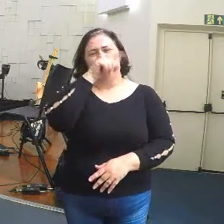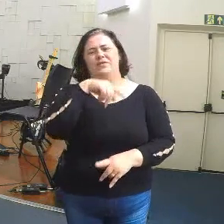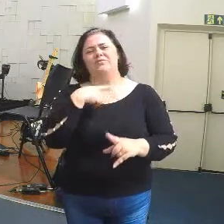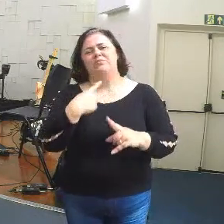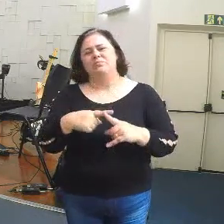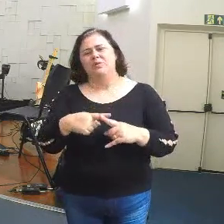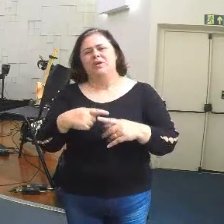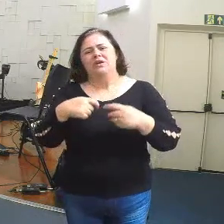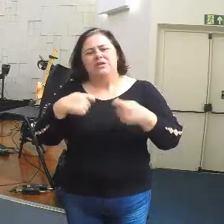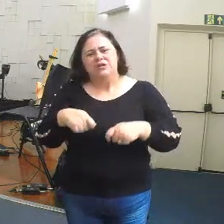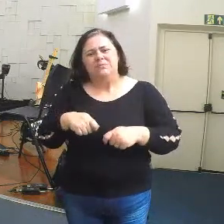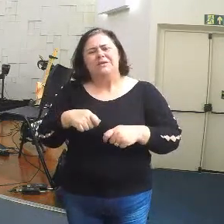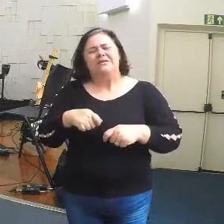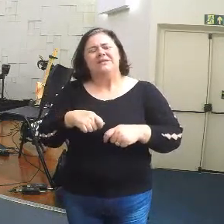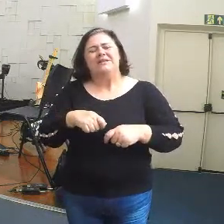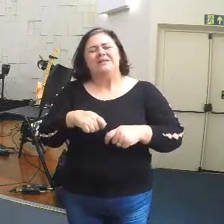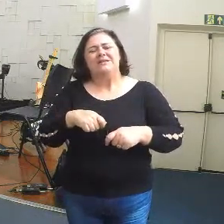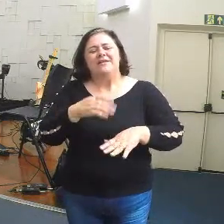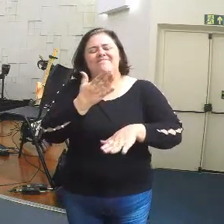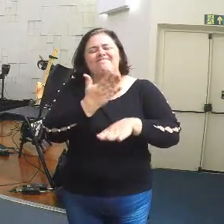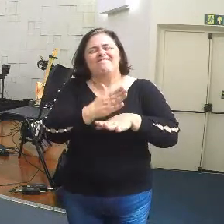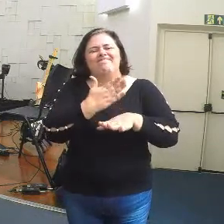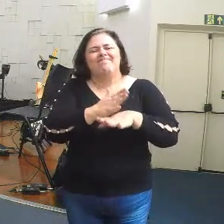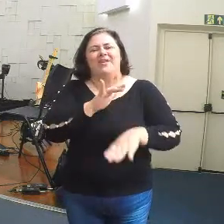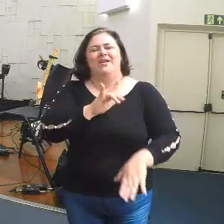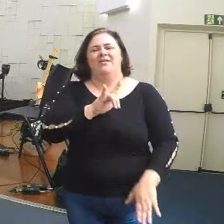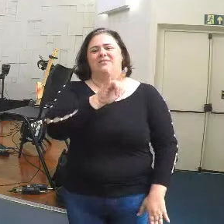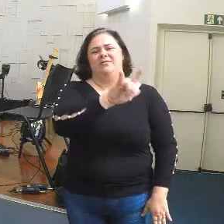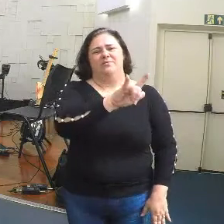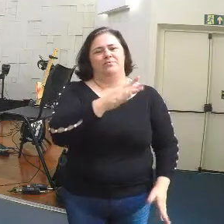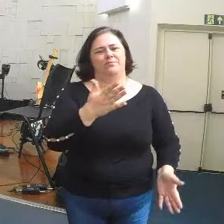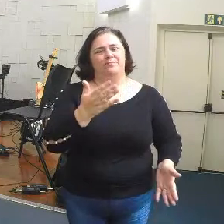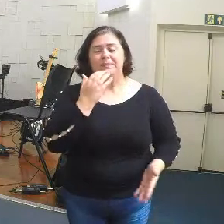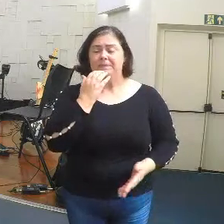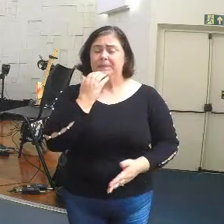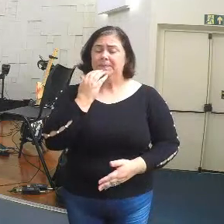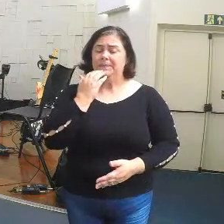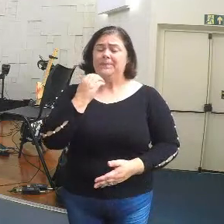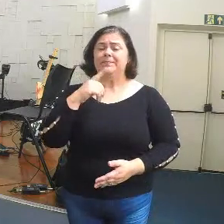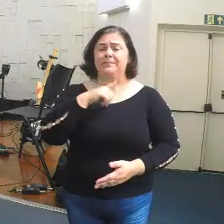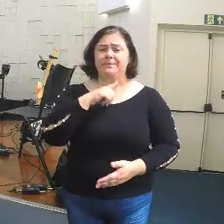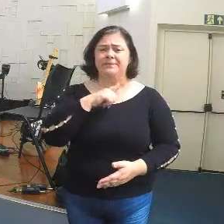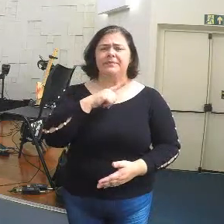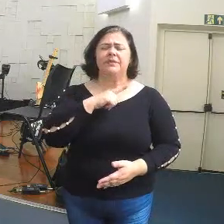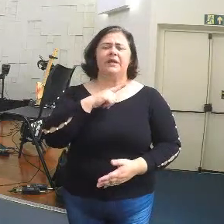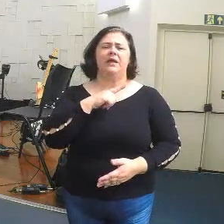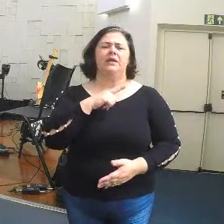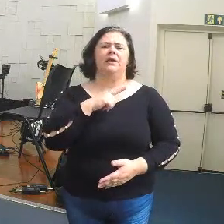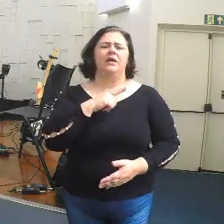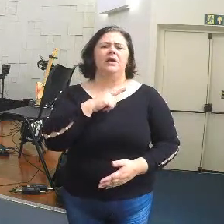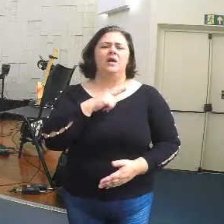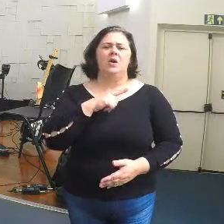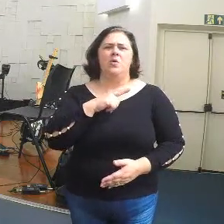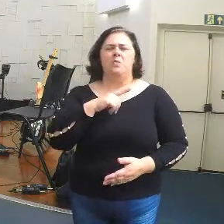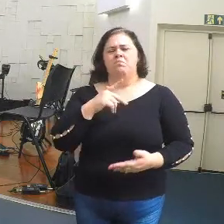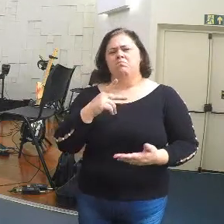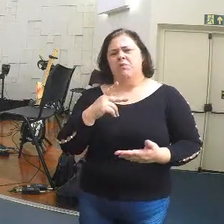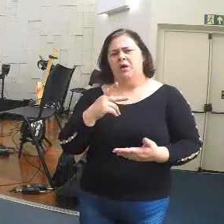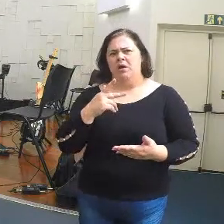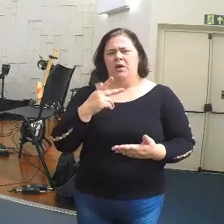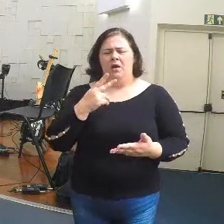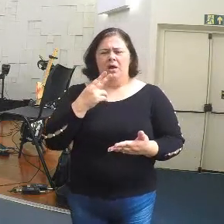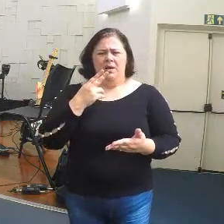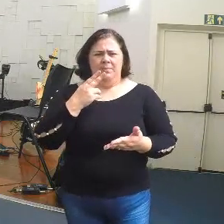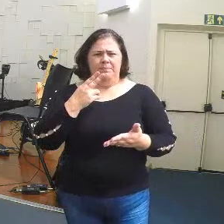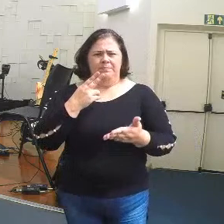para conhecermos na prática esse amor. Tem uma ilustração viva, uma mensagem que não é pregada,